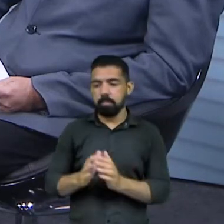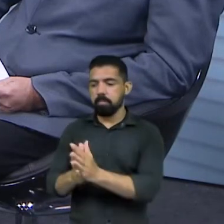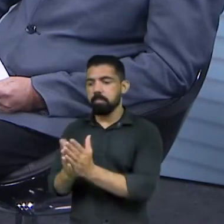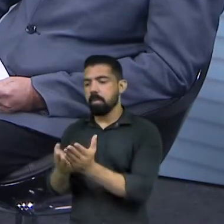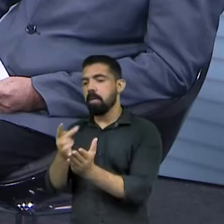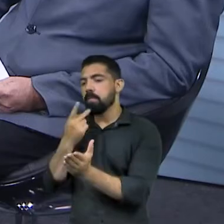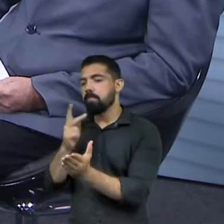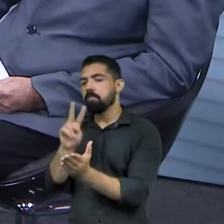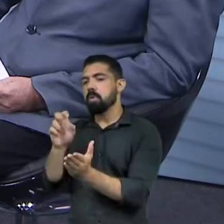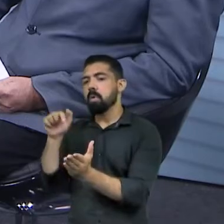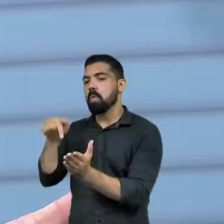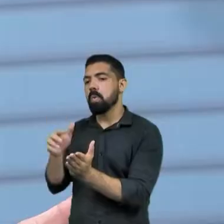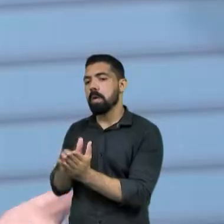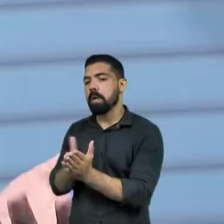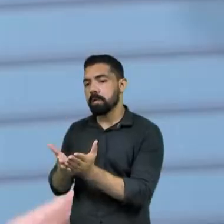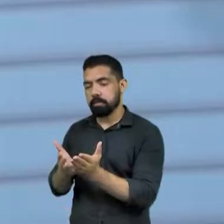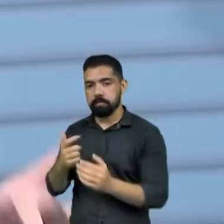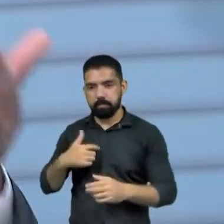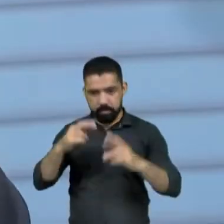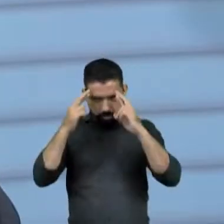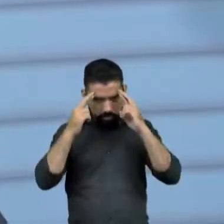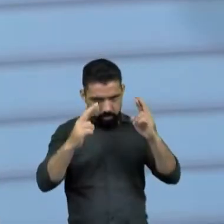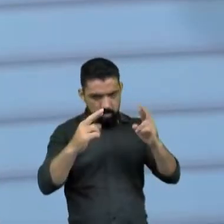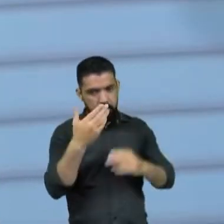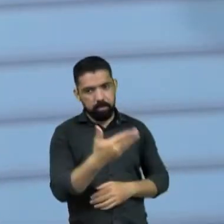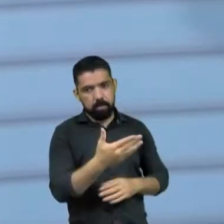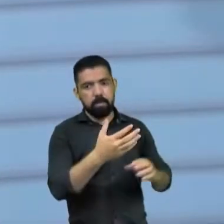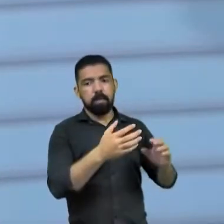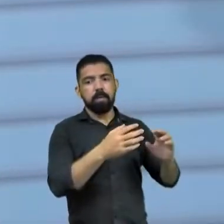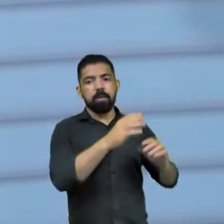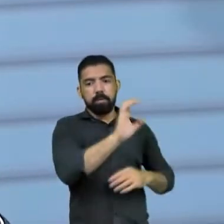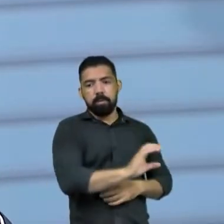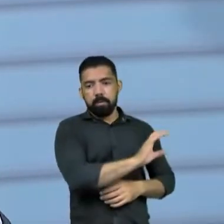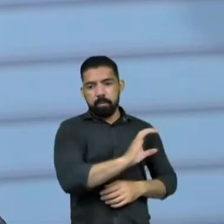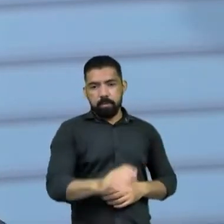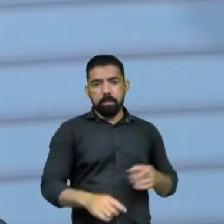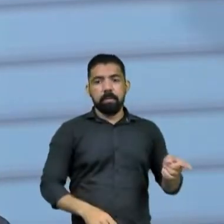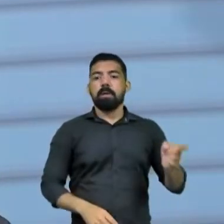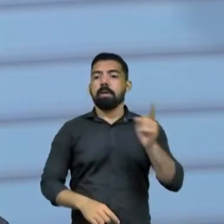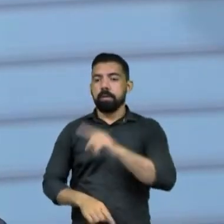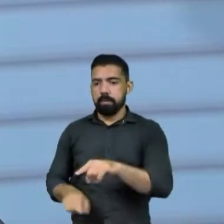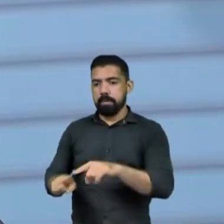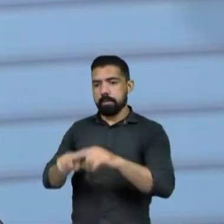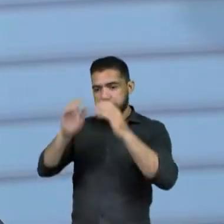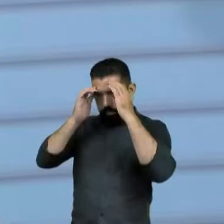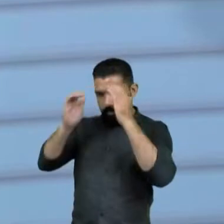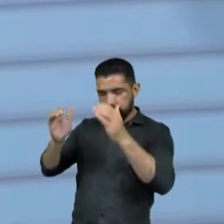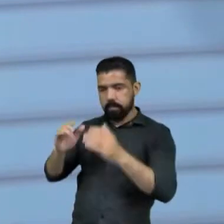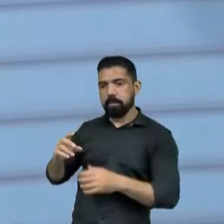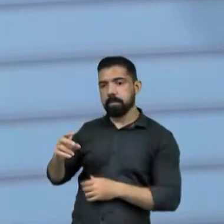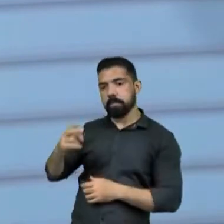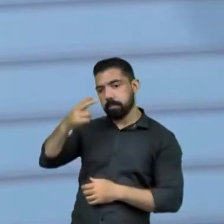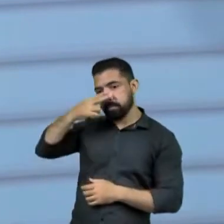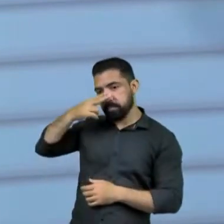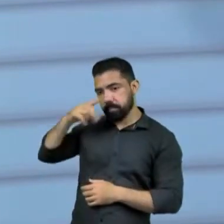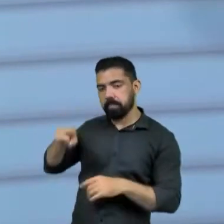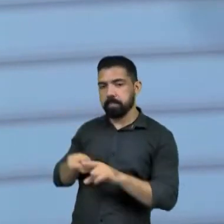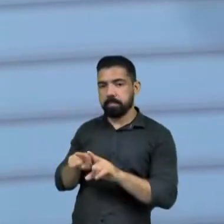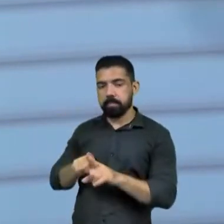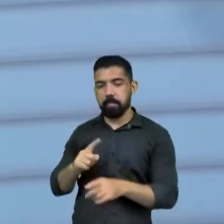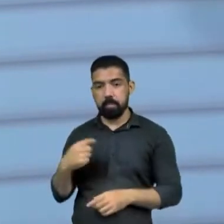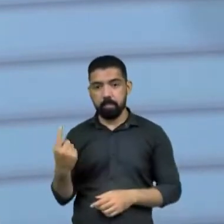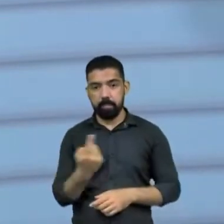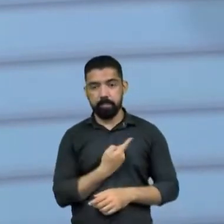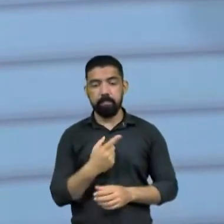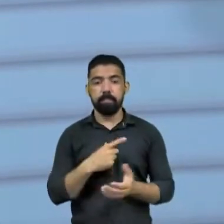então nós respeitamos a igreja católica a igreja católica respeita a igreja evangélica então nós vivemos hoje pautados em coisas maiores por exemplo a